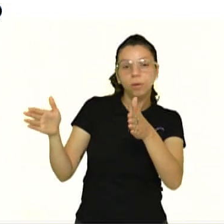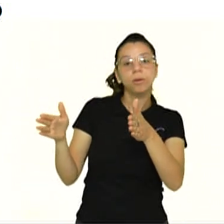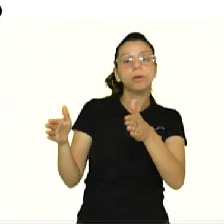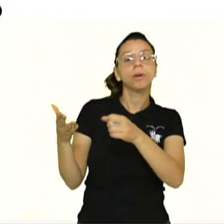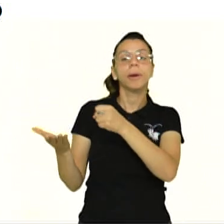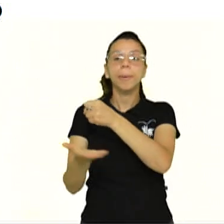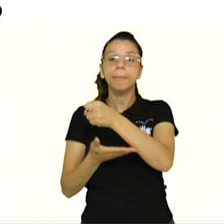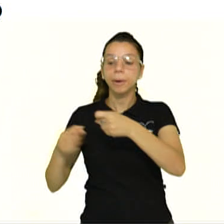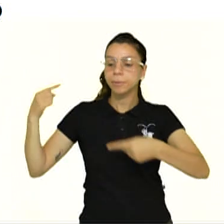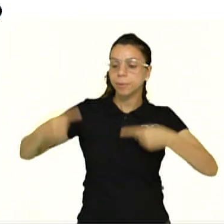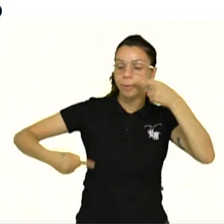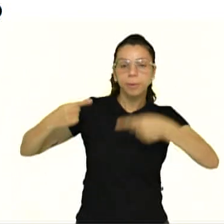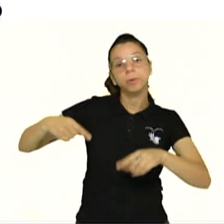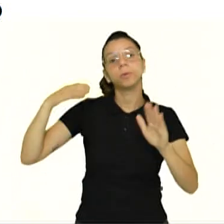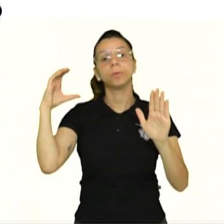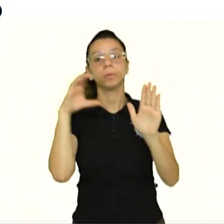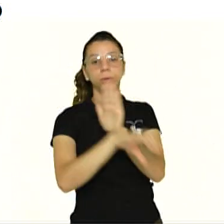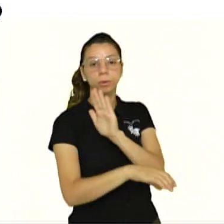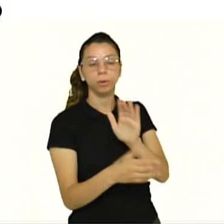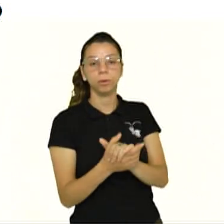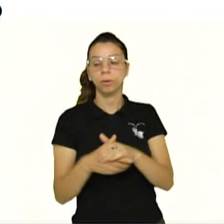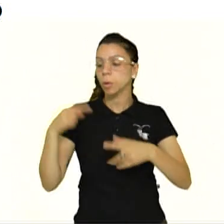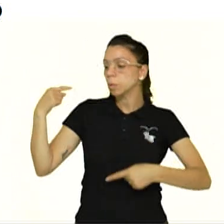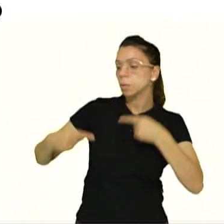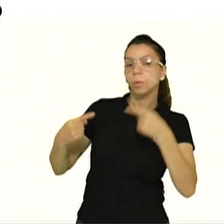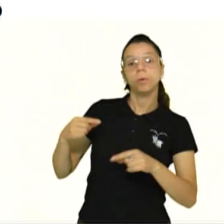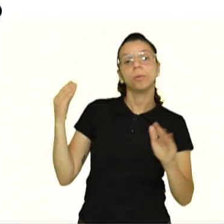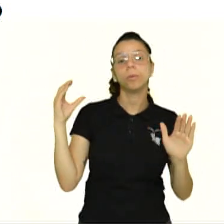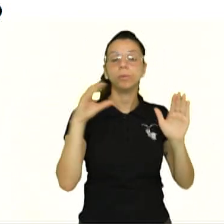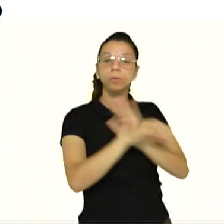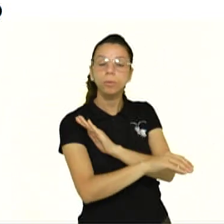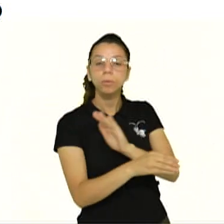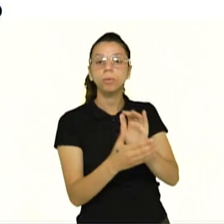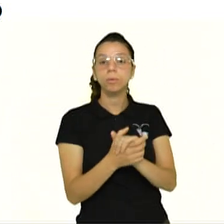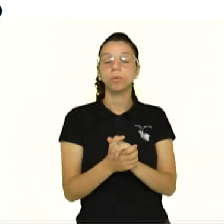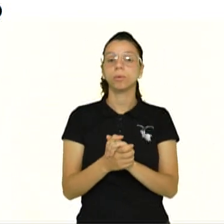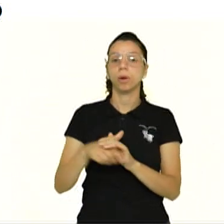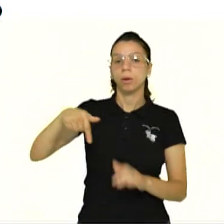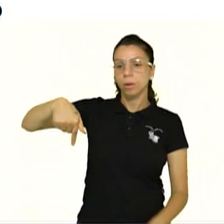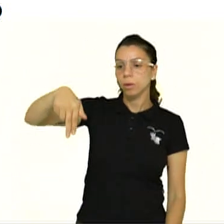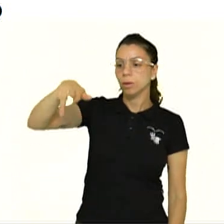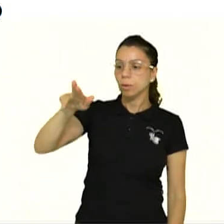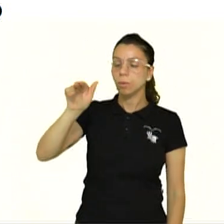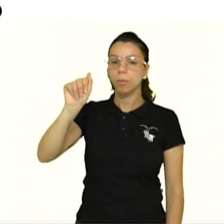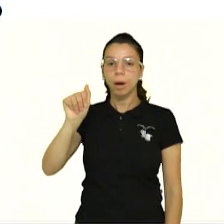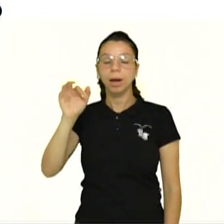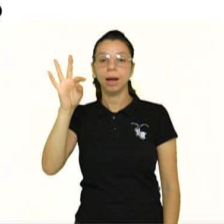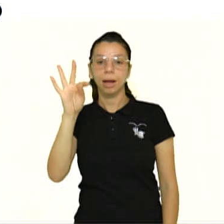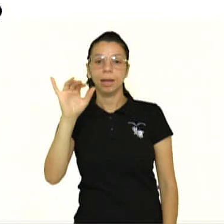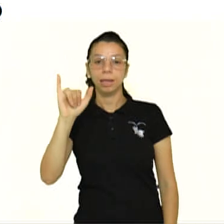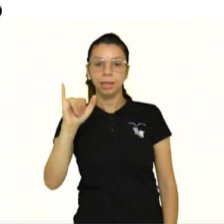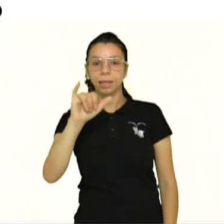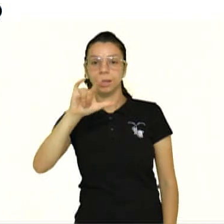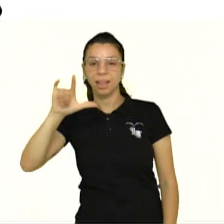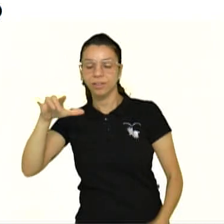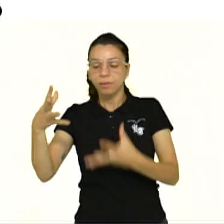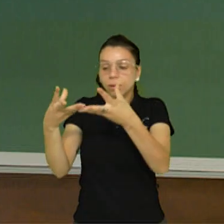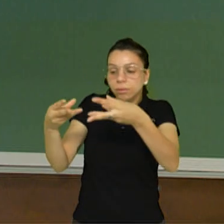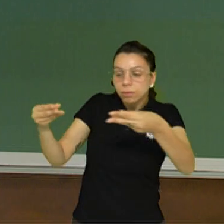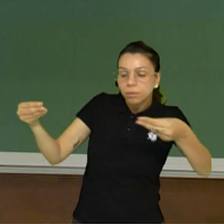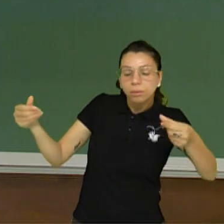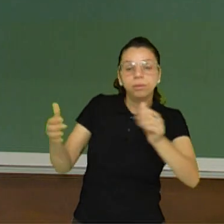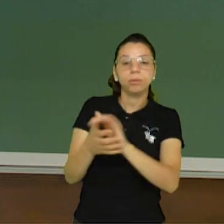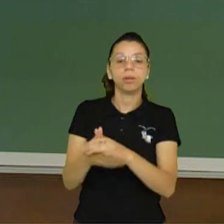na discussão de conceitos. Então, discutir conceitos é uma discussão qualitativa e não quantitativa. A matemática é